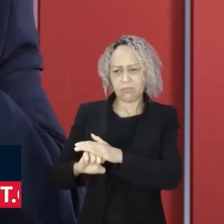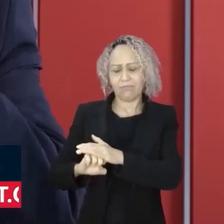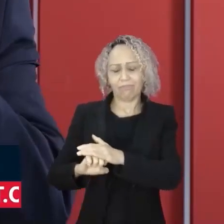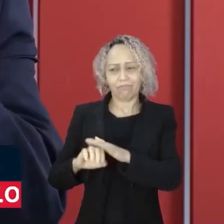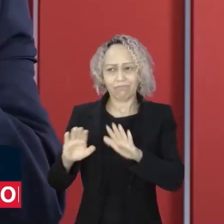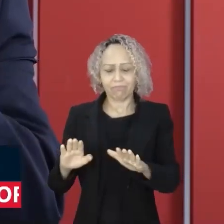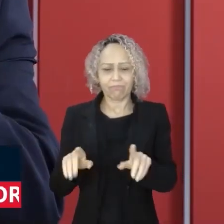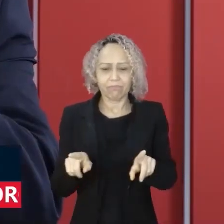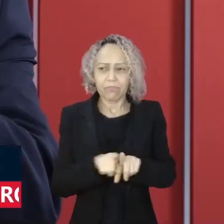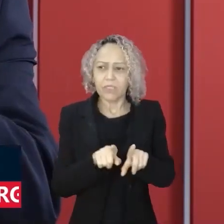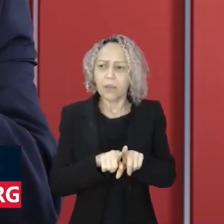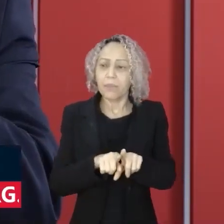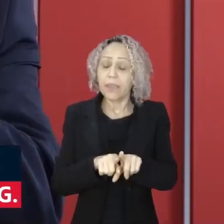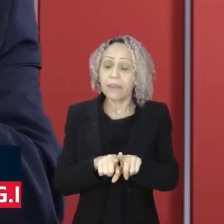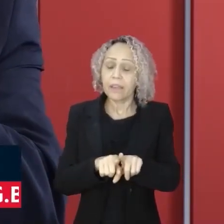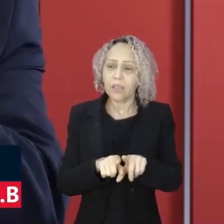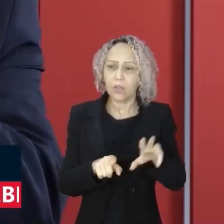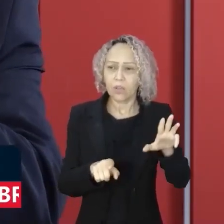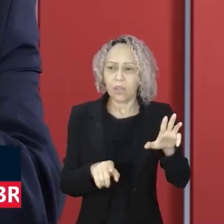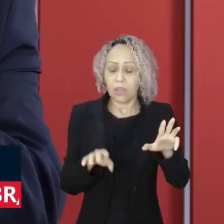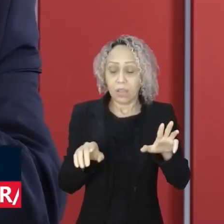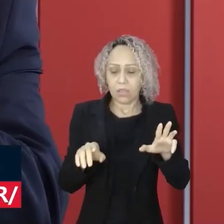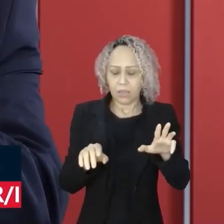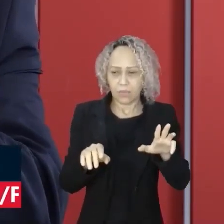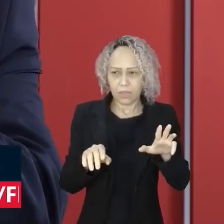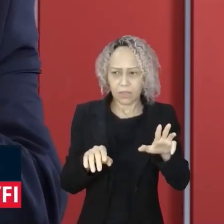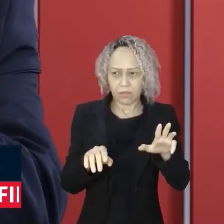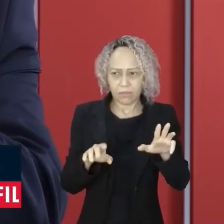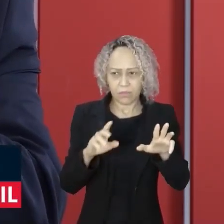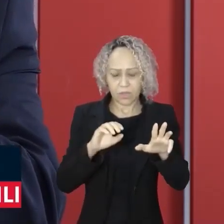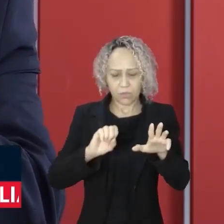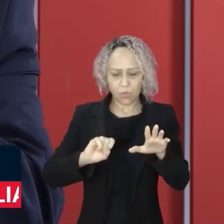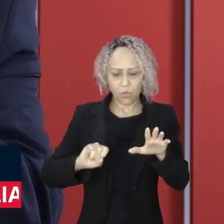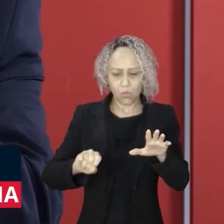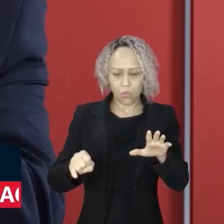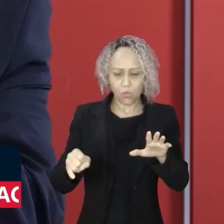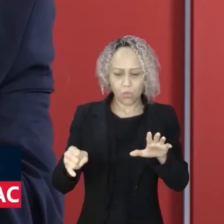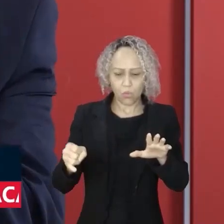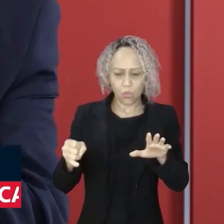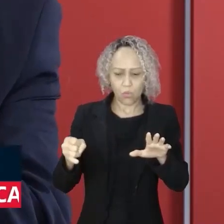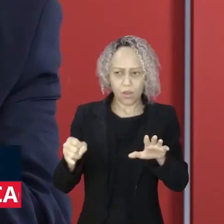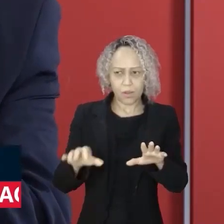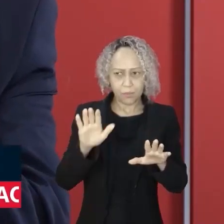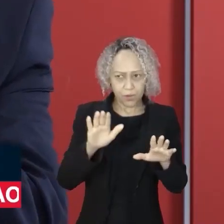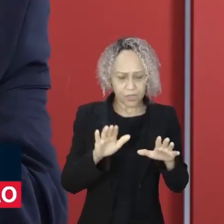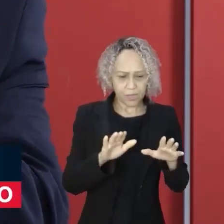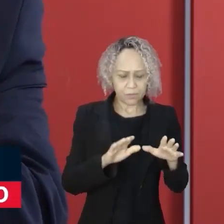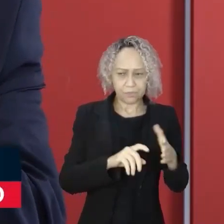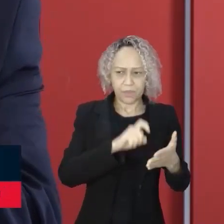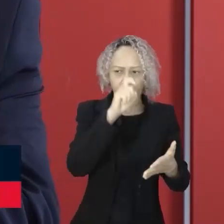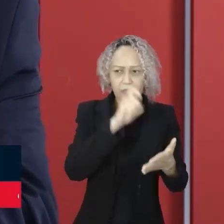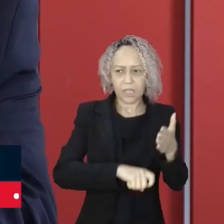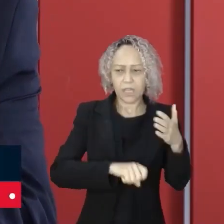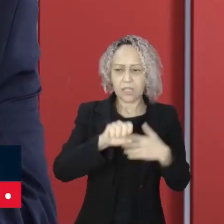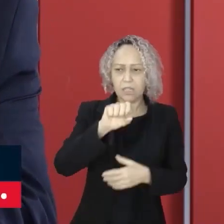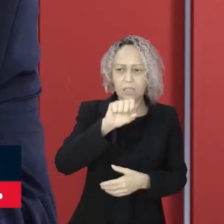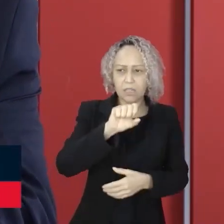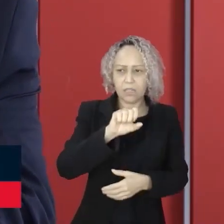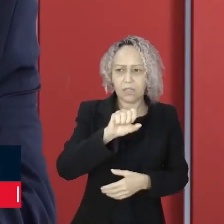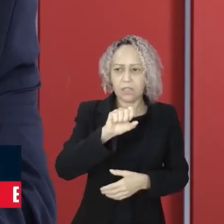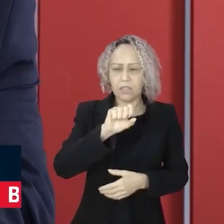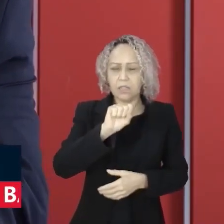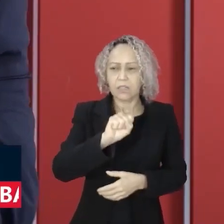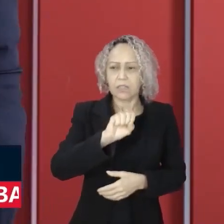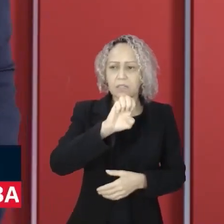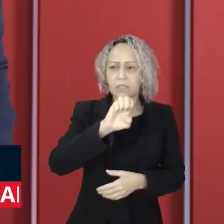também manteve os juros, não aumentou em função, ele mesmo fez essa observação, que aumentou a taxa Selic, mas manteve o juro da condição que